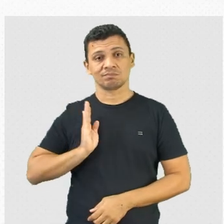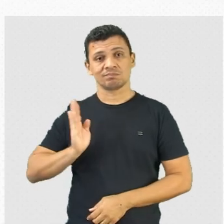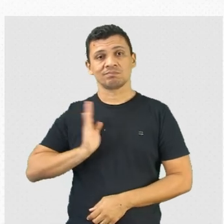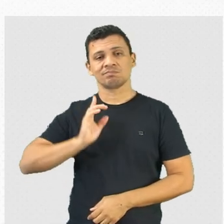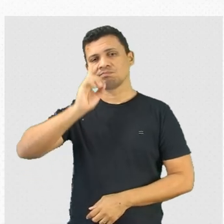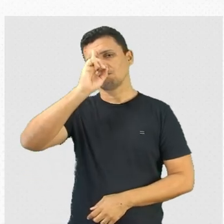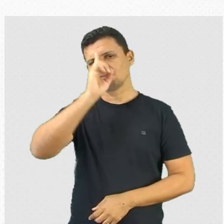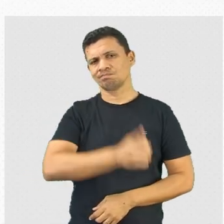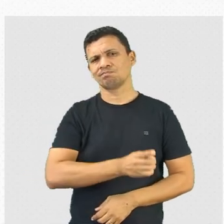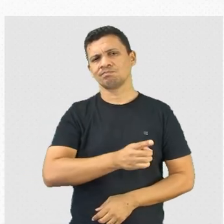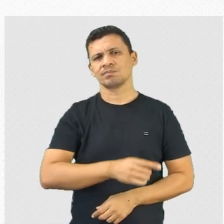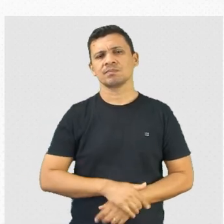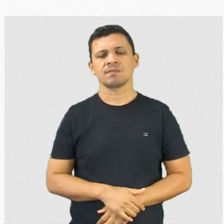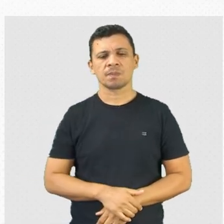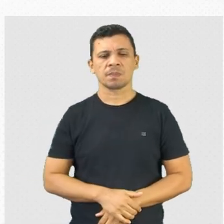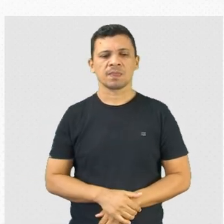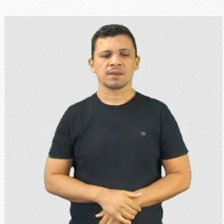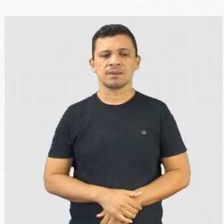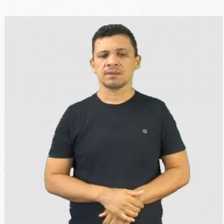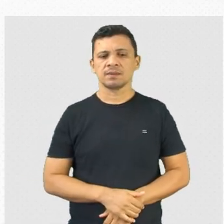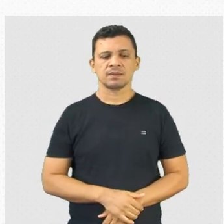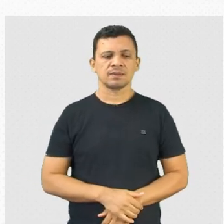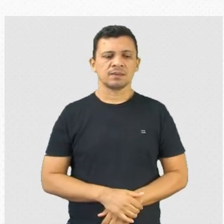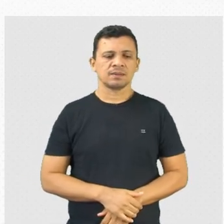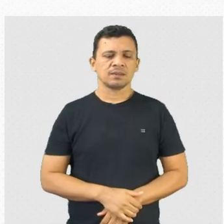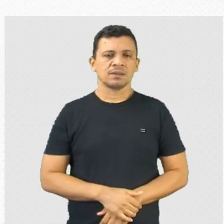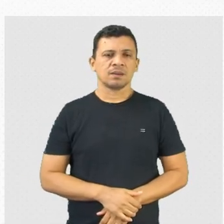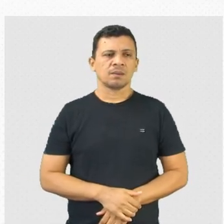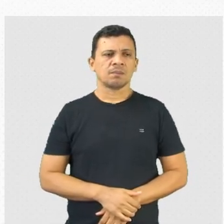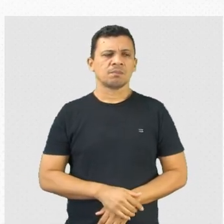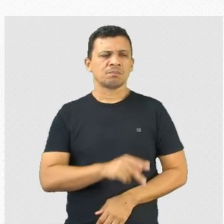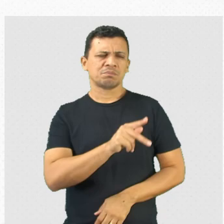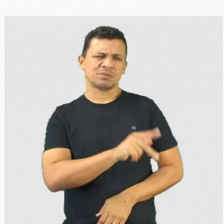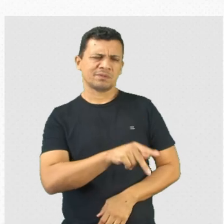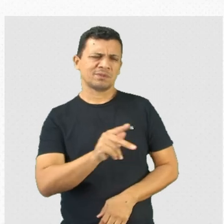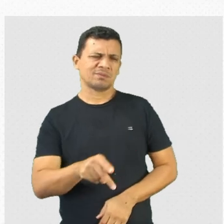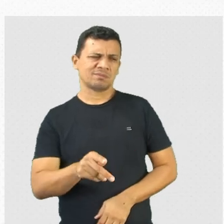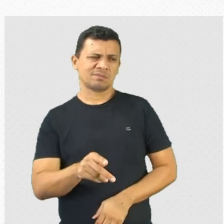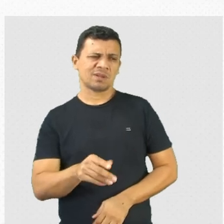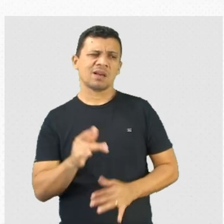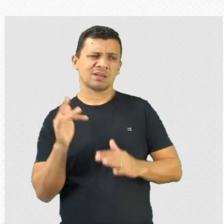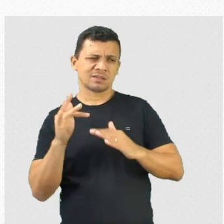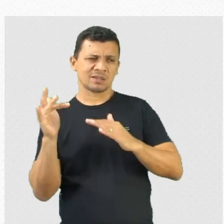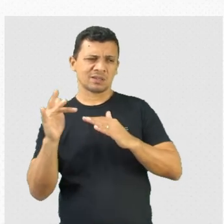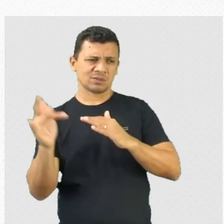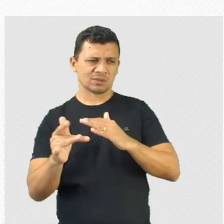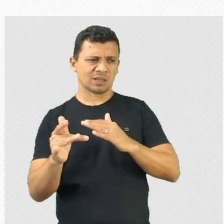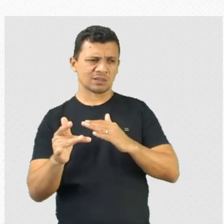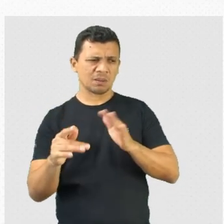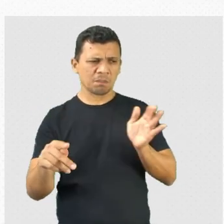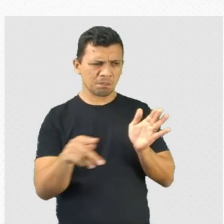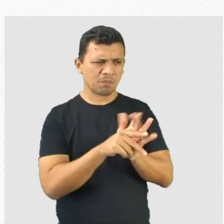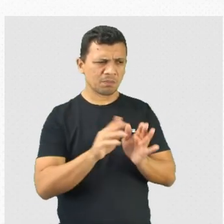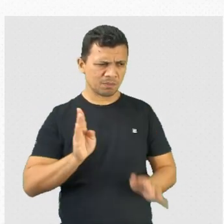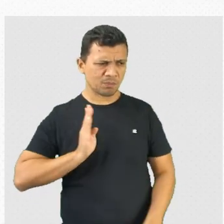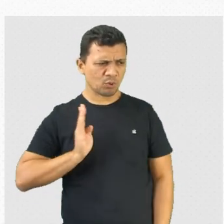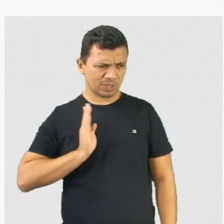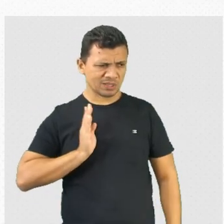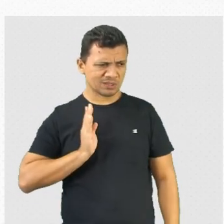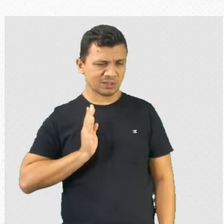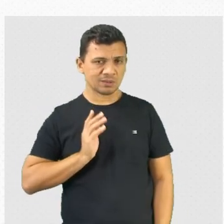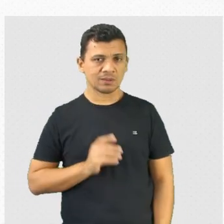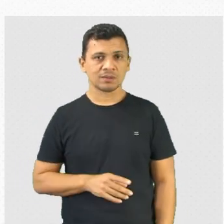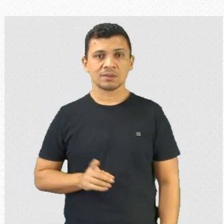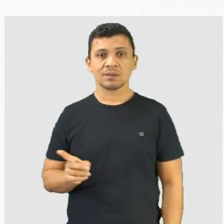pessoal. Então, professor, mas as redes sociais, elas são burguesas? Não, mas elas